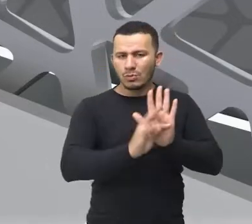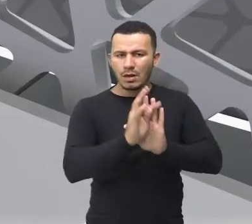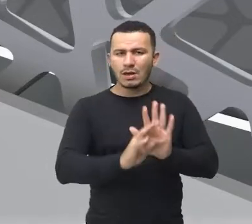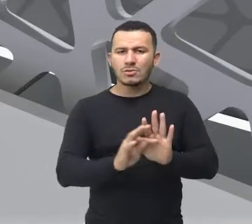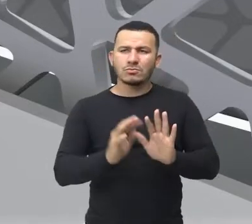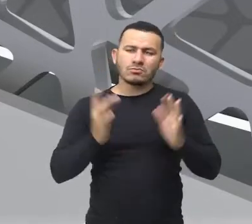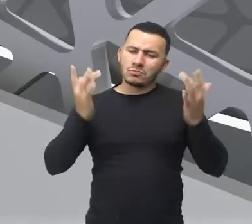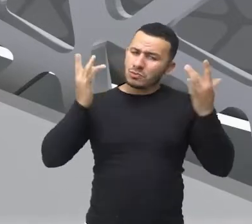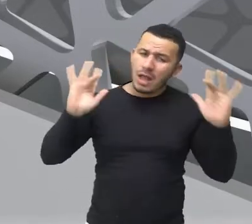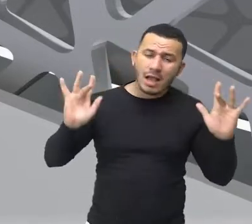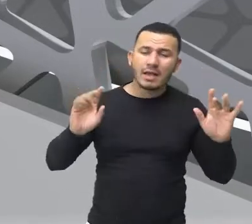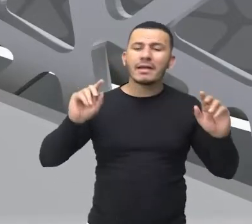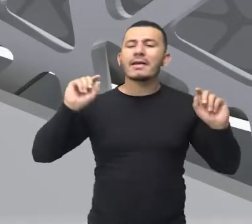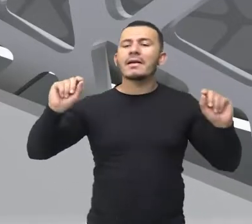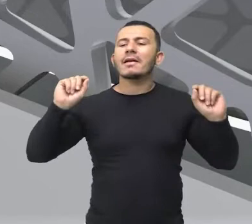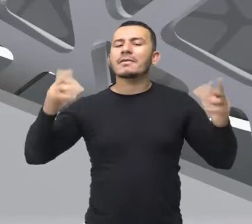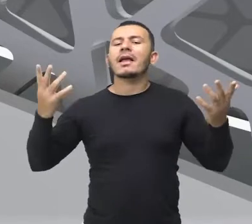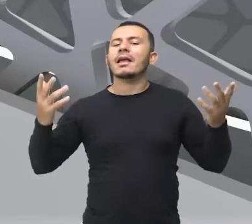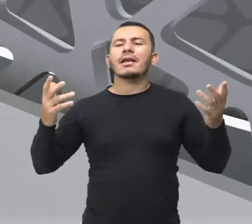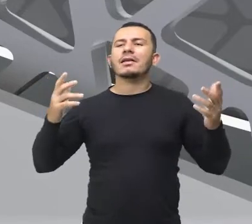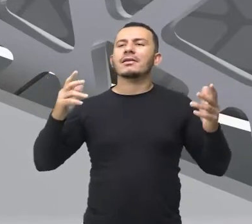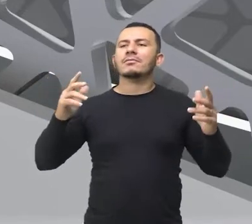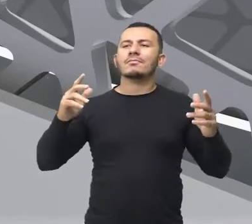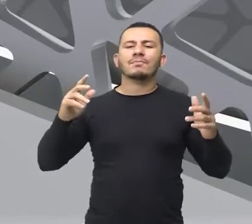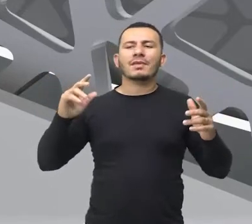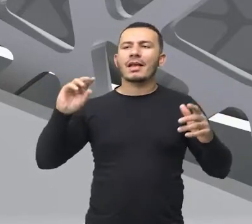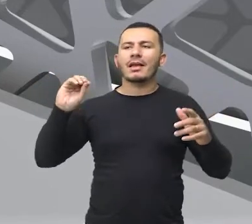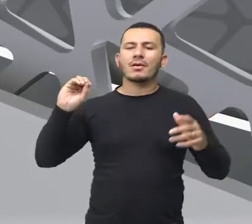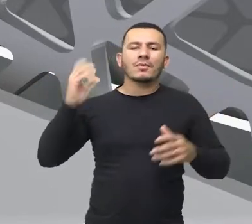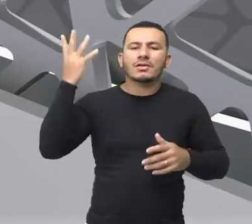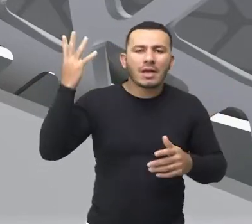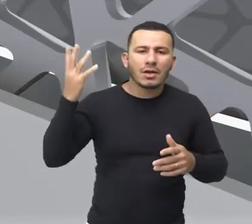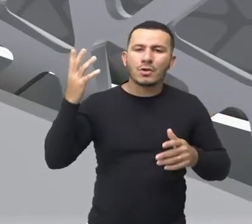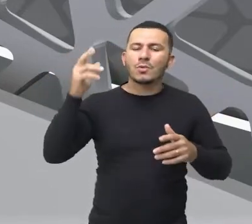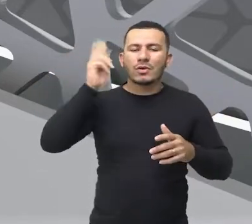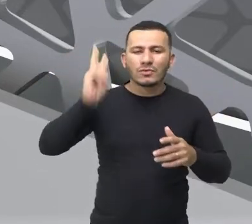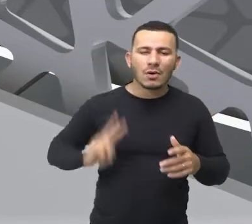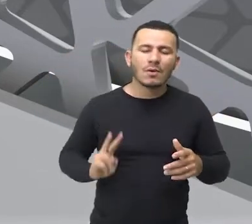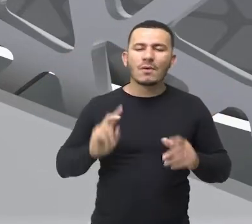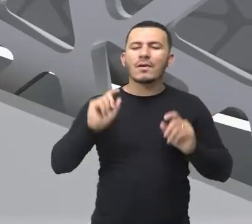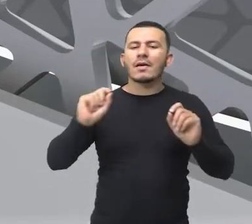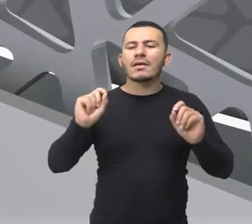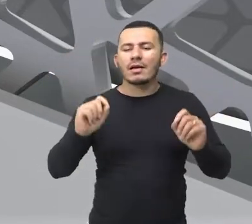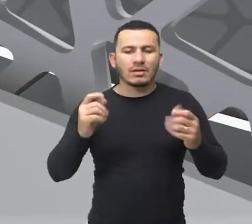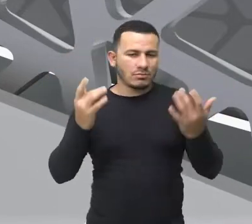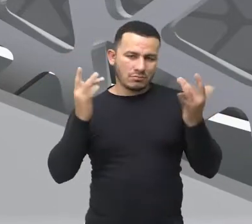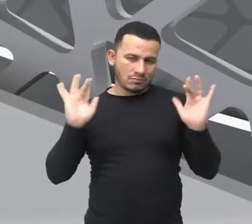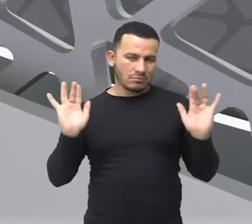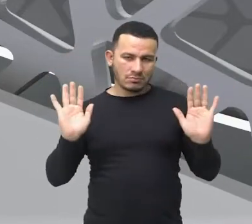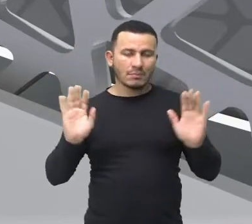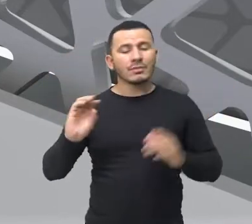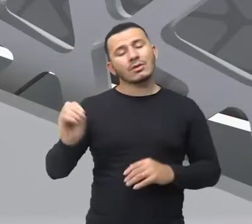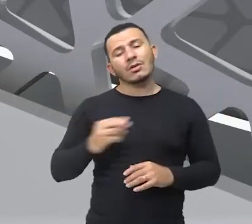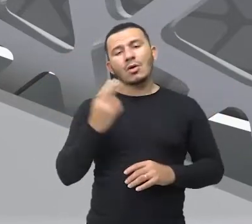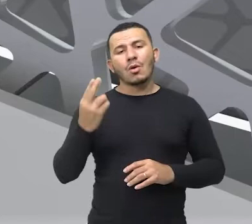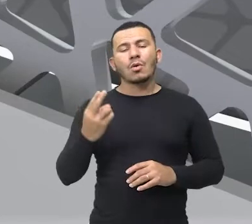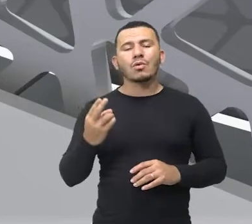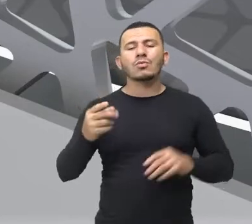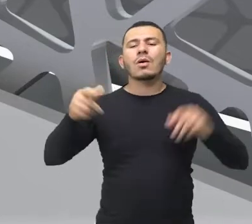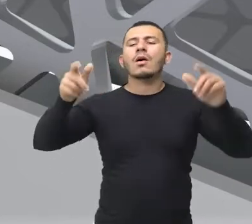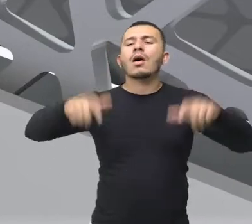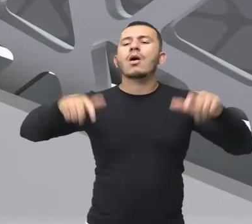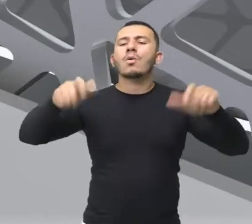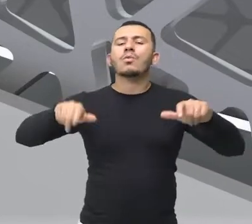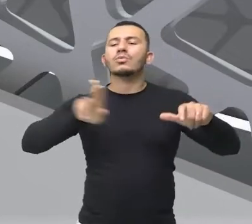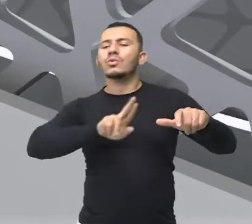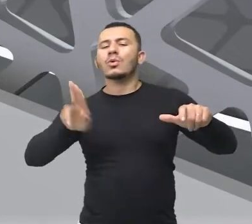se sabe quem realmente realizou o fato, então perceba que pode se sugerir. Ou, de repente, não se sabe onde